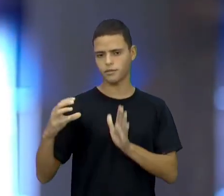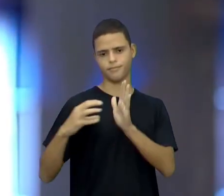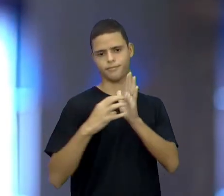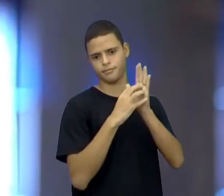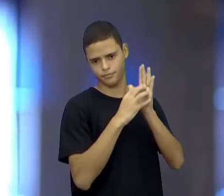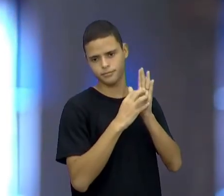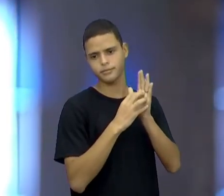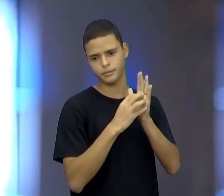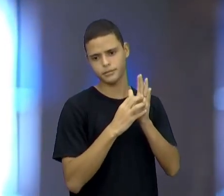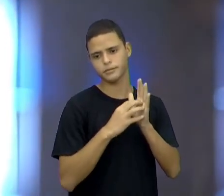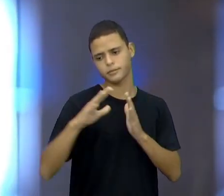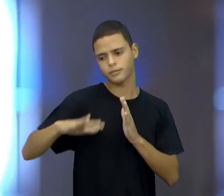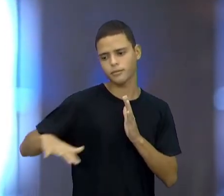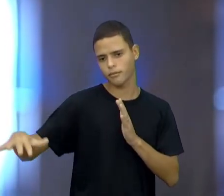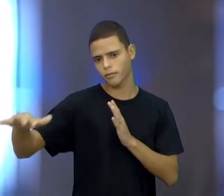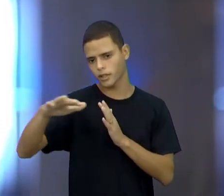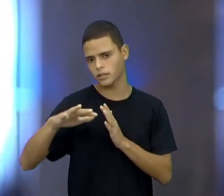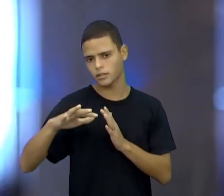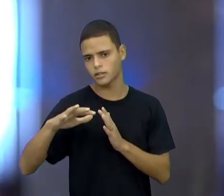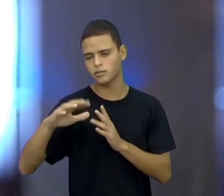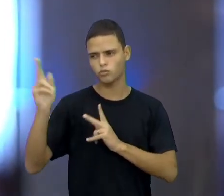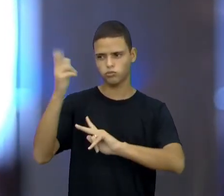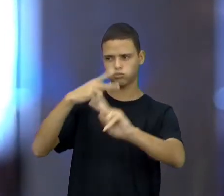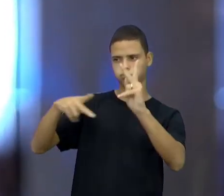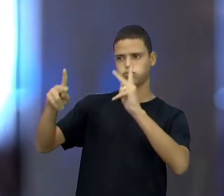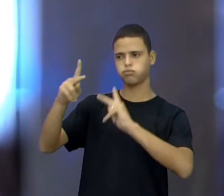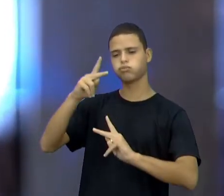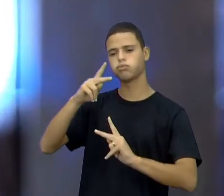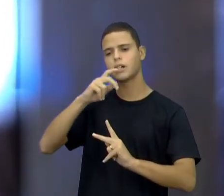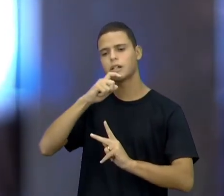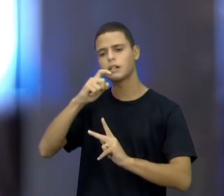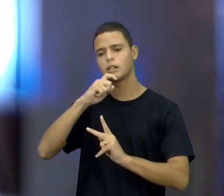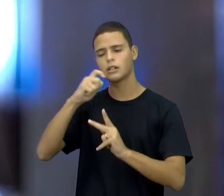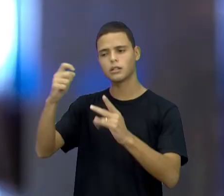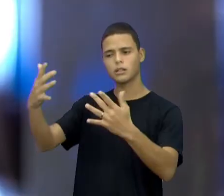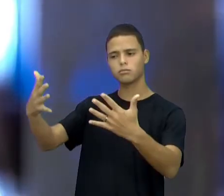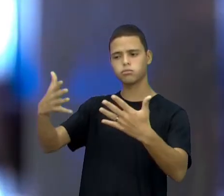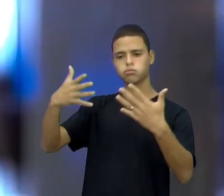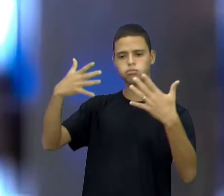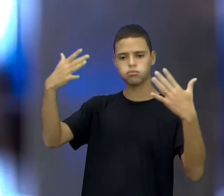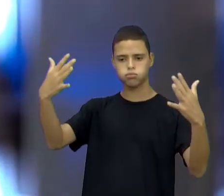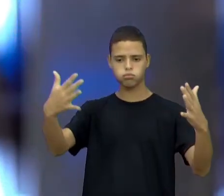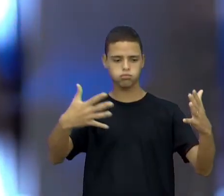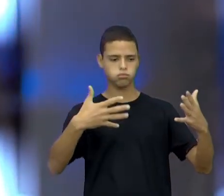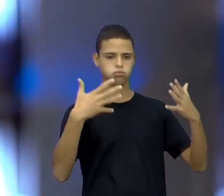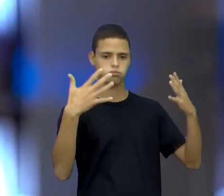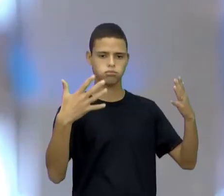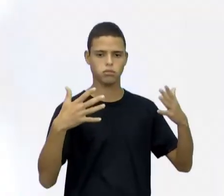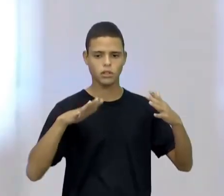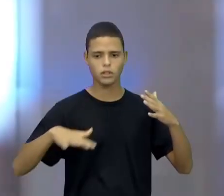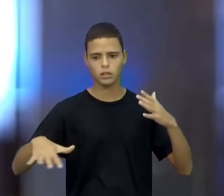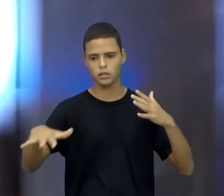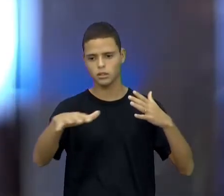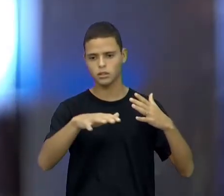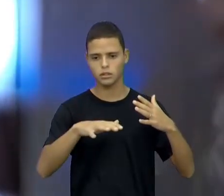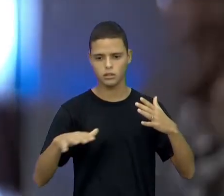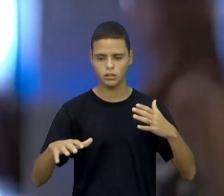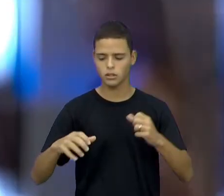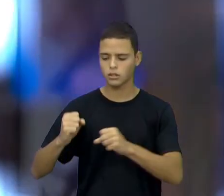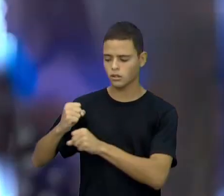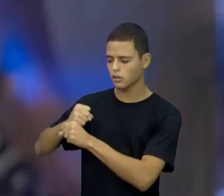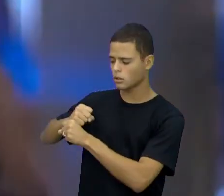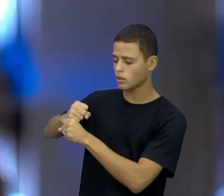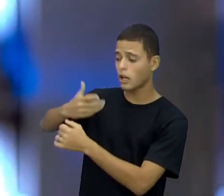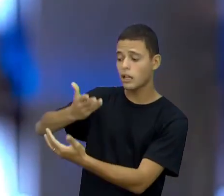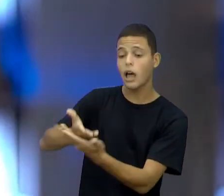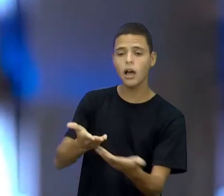afetado pelas massas de ar frio que são geradas na Antártica e nas redondezas. Ao longo dos últimos